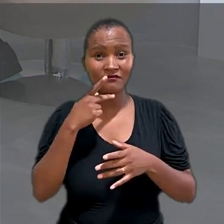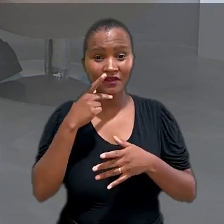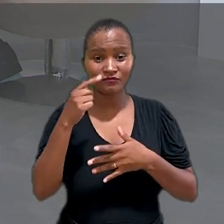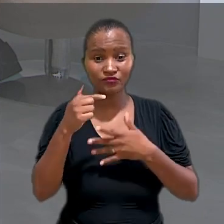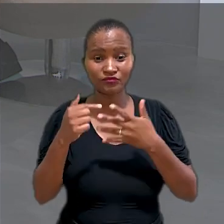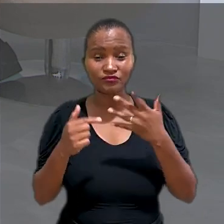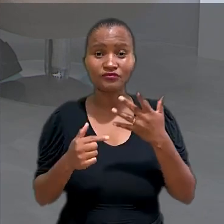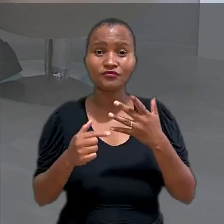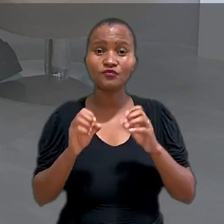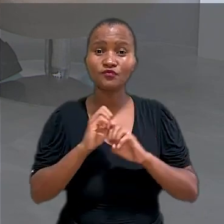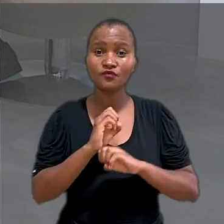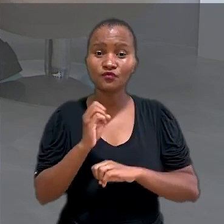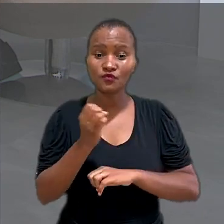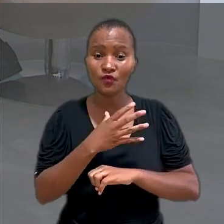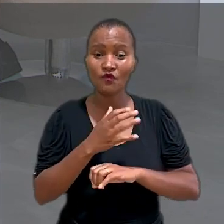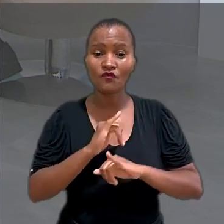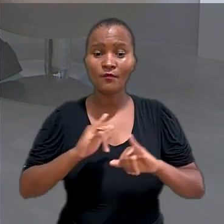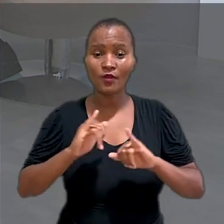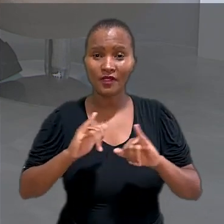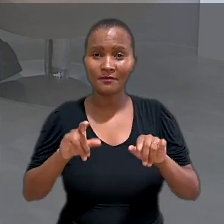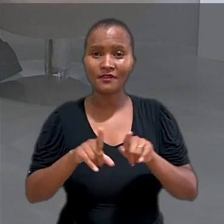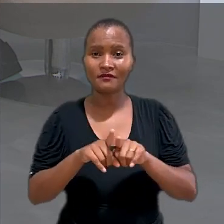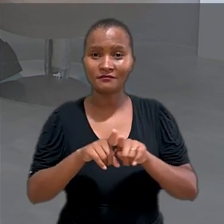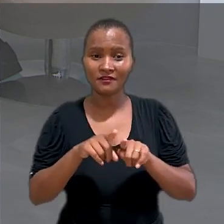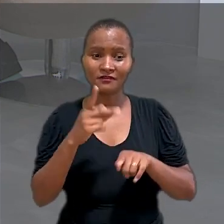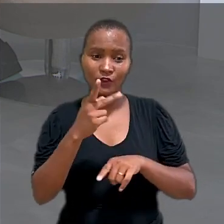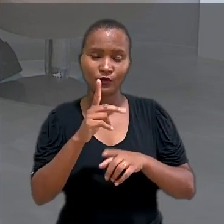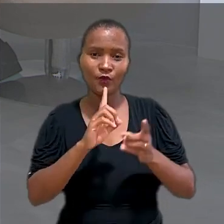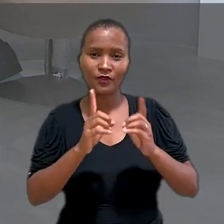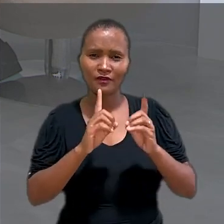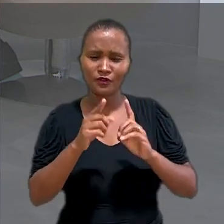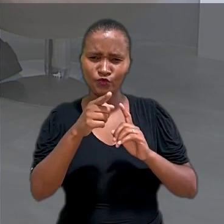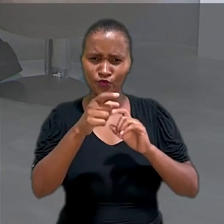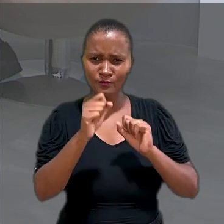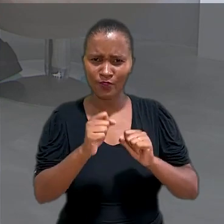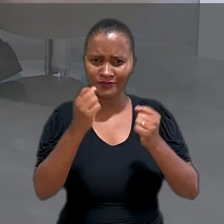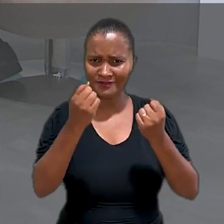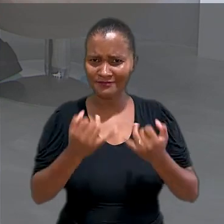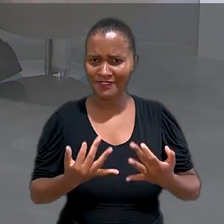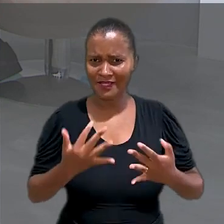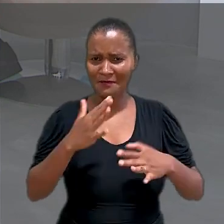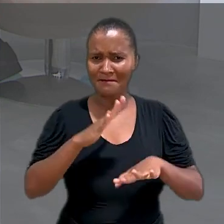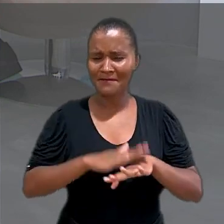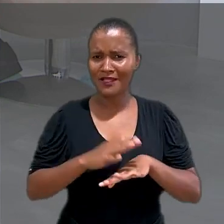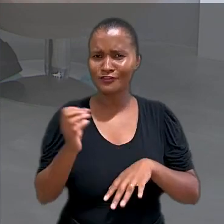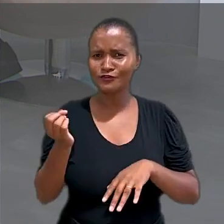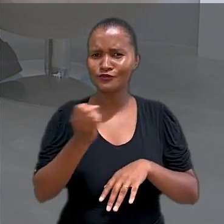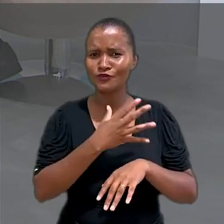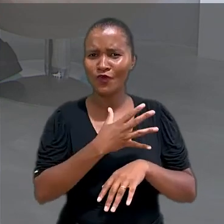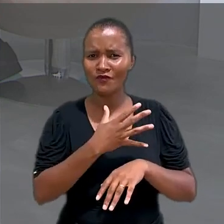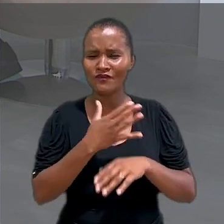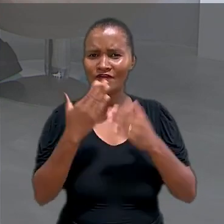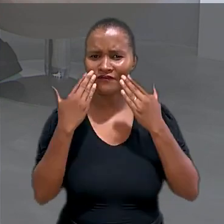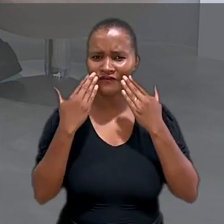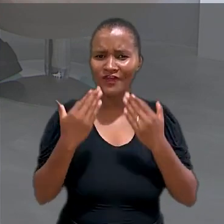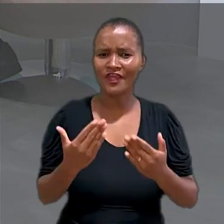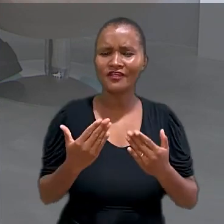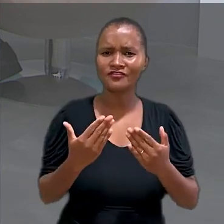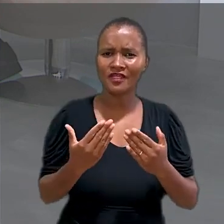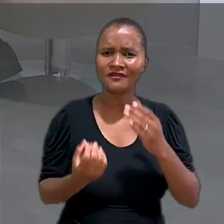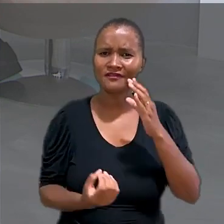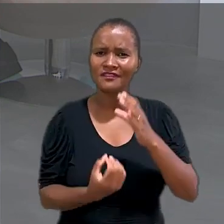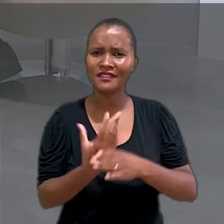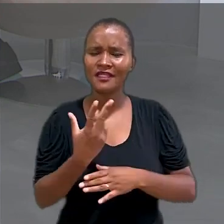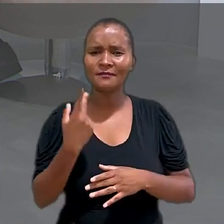dos eixos do novo programa sob a sua coordenação. O senhor poderia explicar um pouco mais sobre essa nova frente de atuação